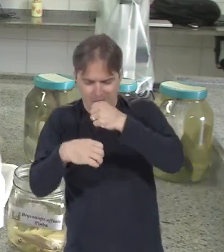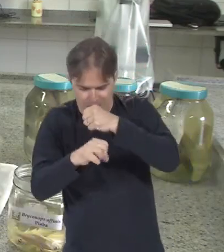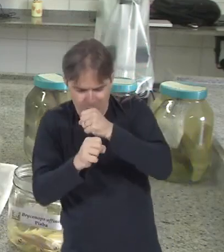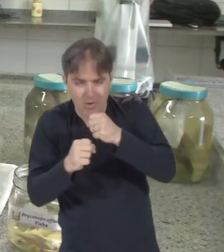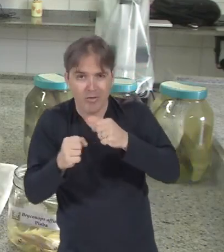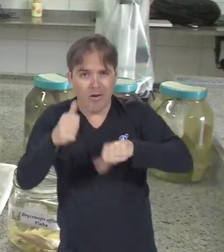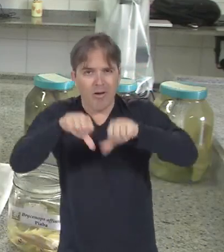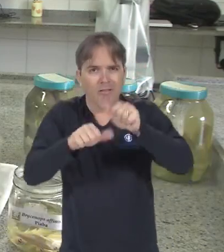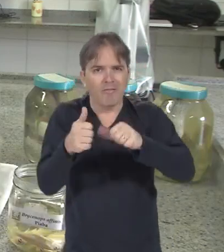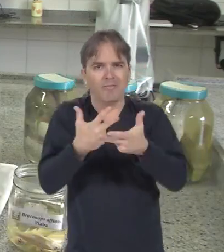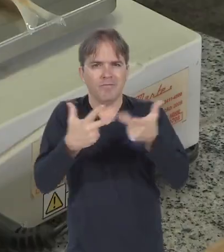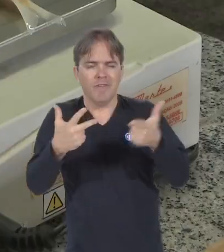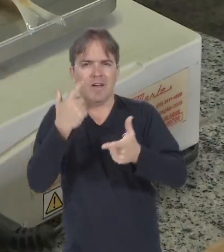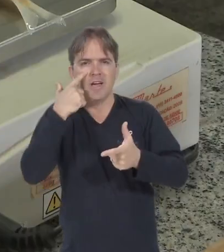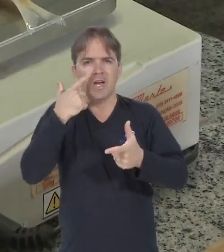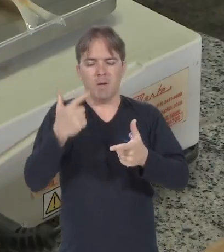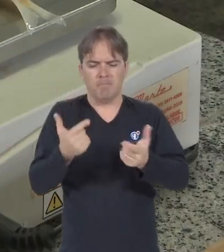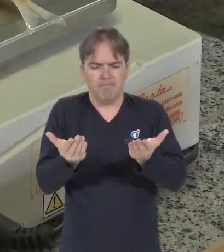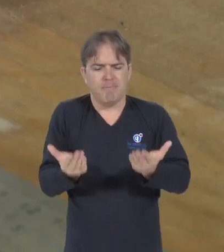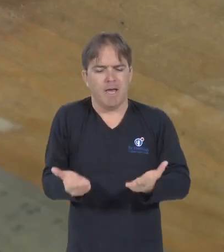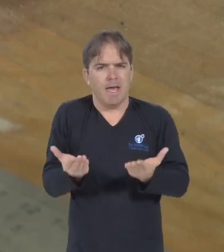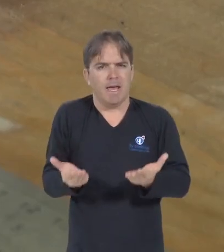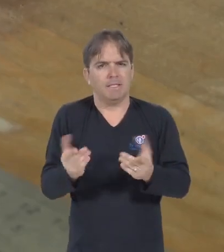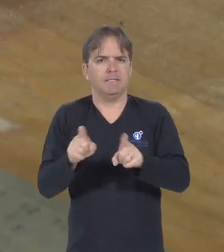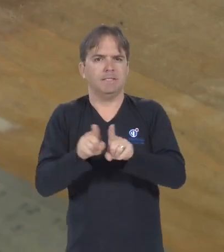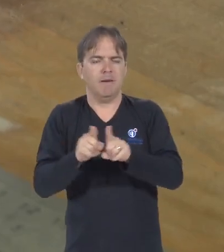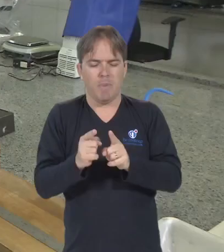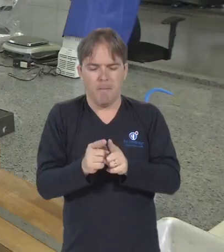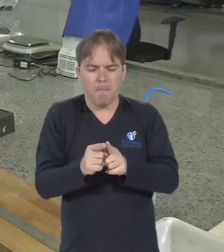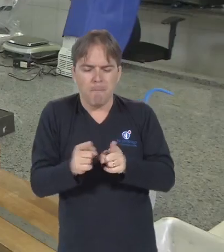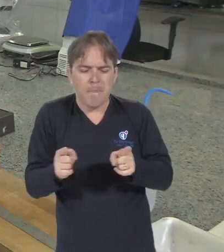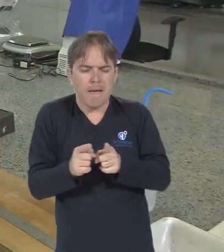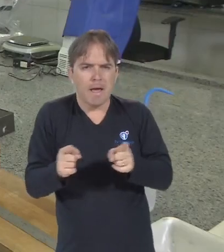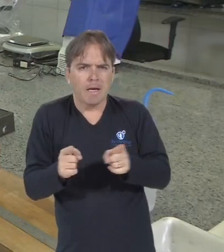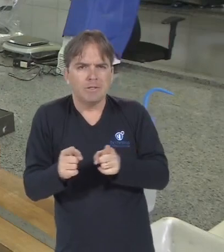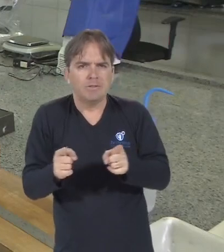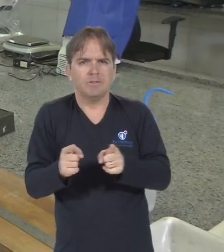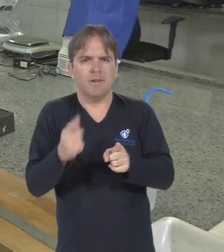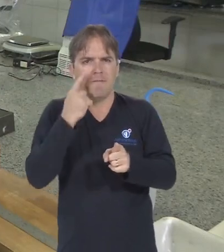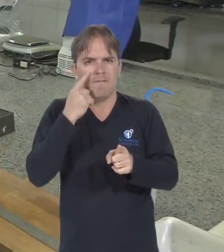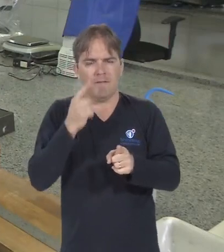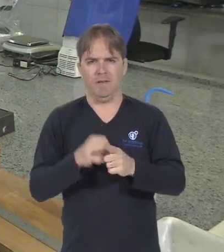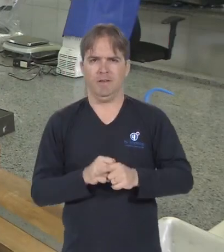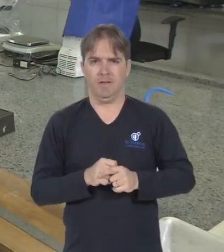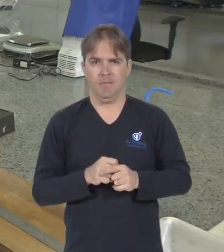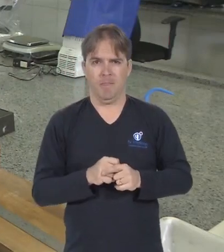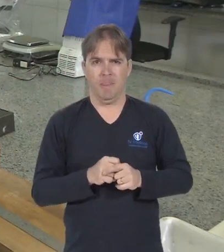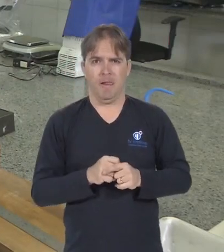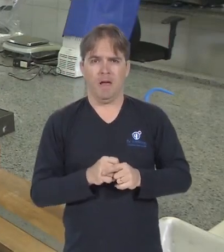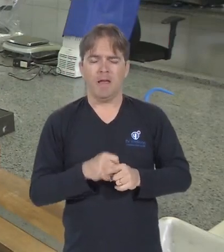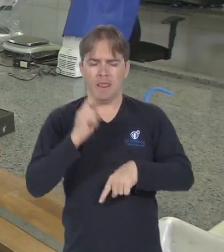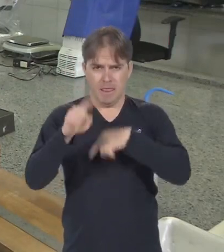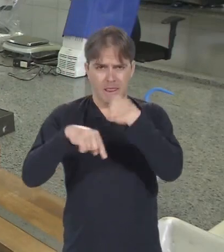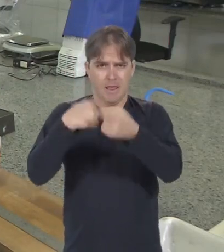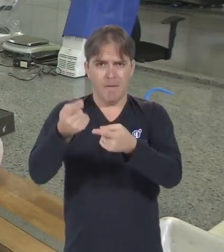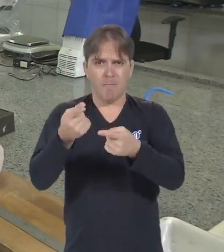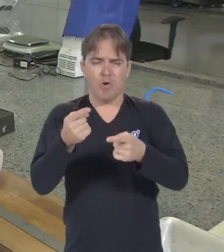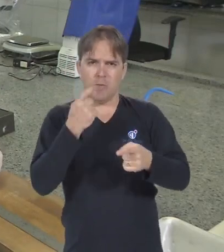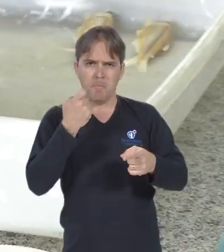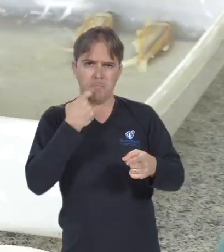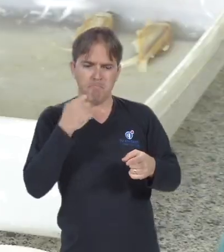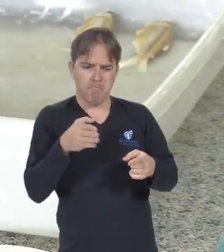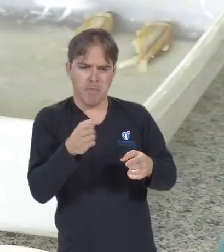identificados e é feita a morfometria, que é a pesagem e a medição de cada indivíduo capturado. Após esses processos, eles